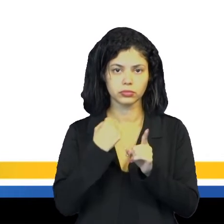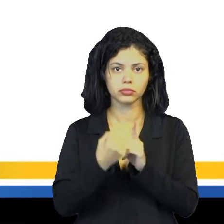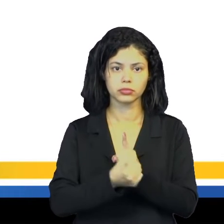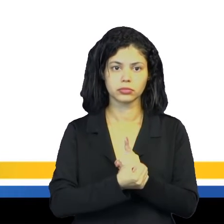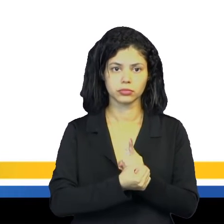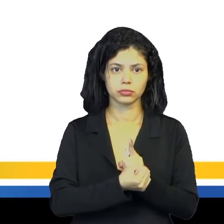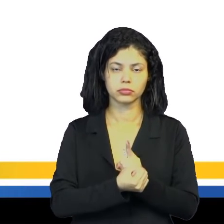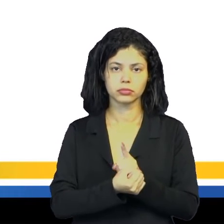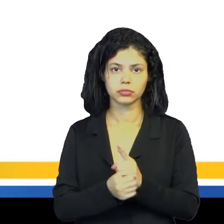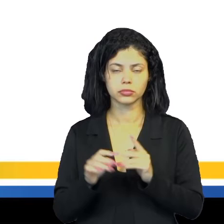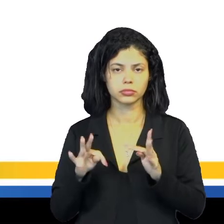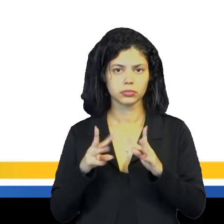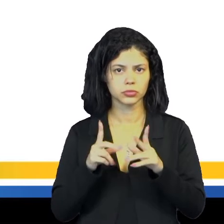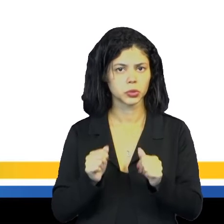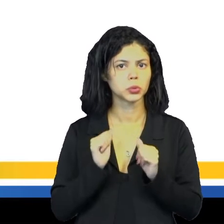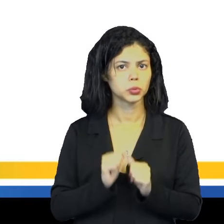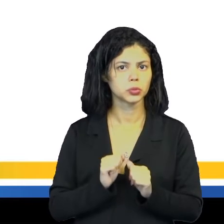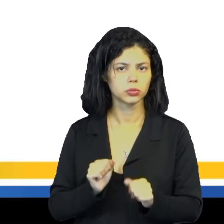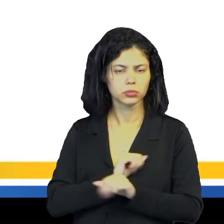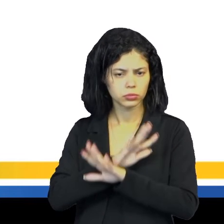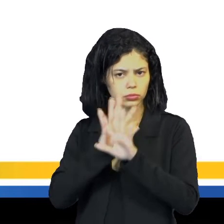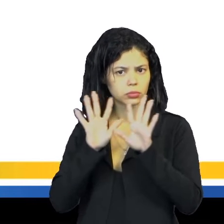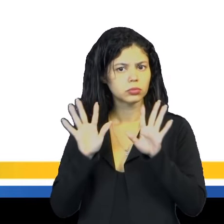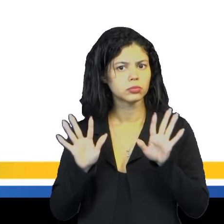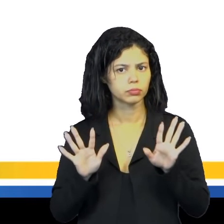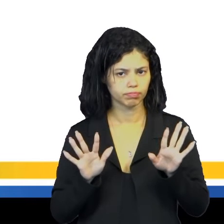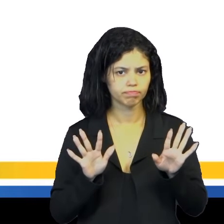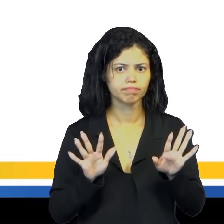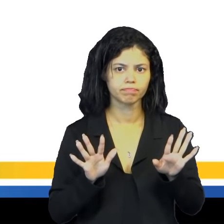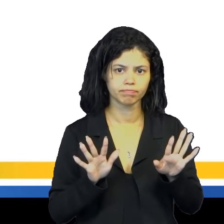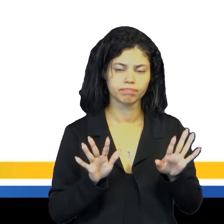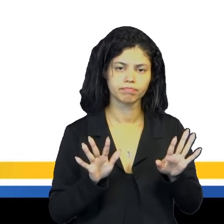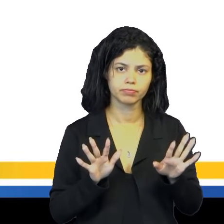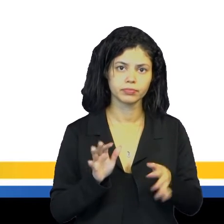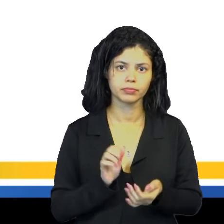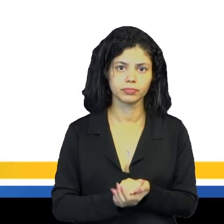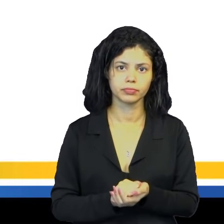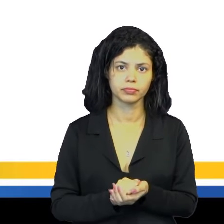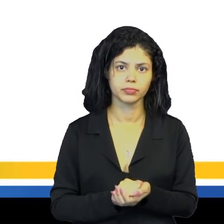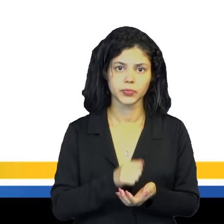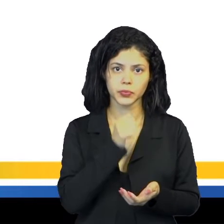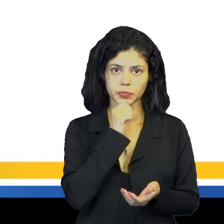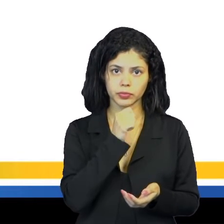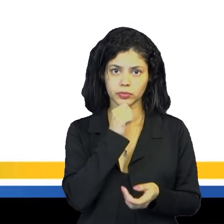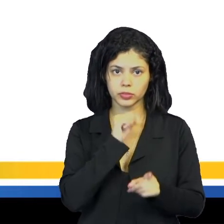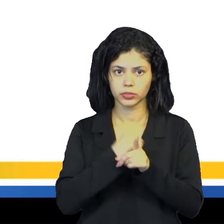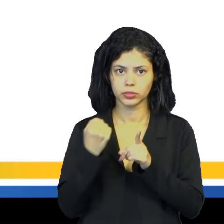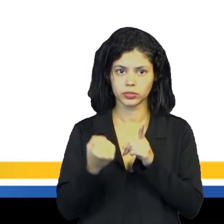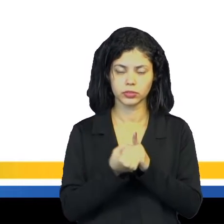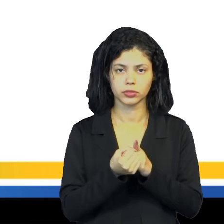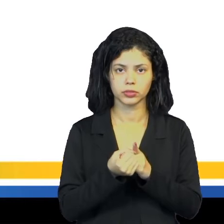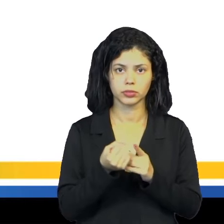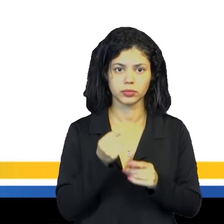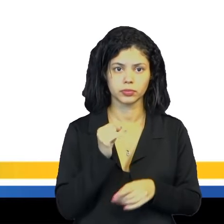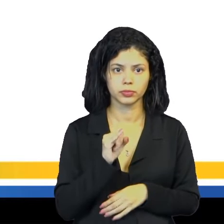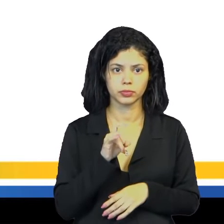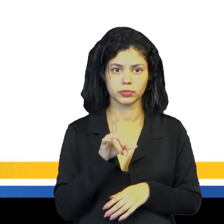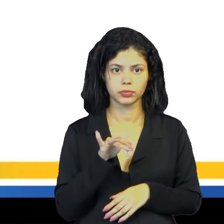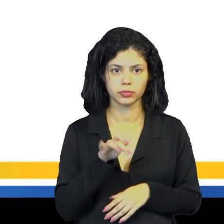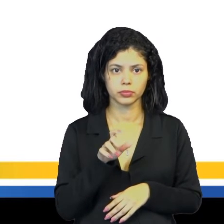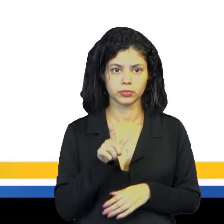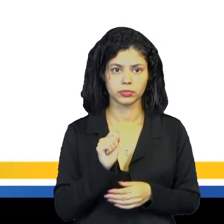sociedade onde todos fossem mais esclarecidos, né, e se tornaria uma sociedade mais ideal.